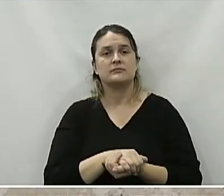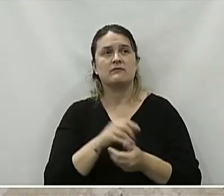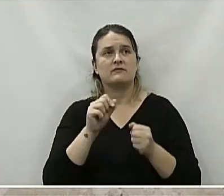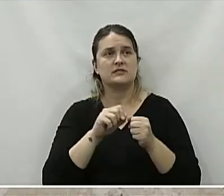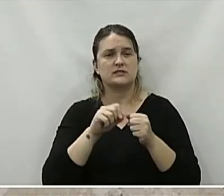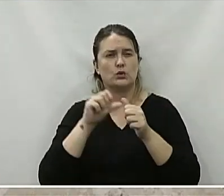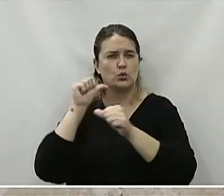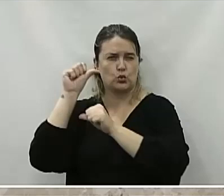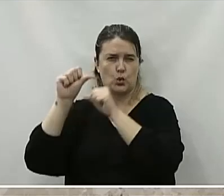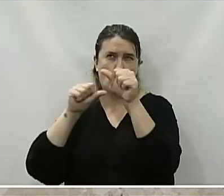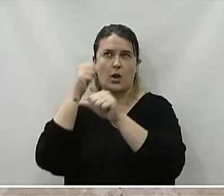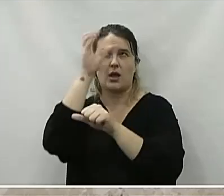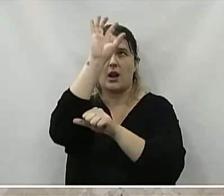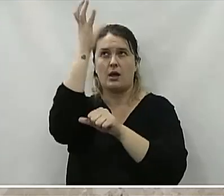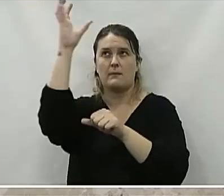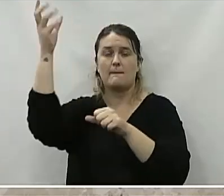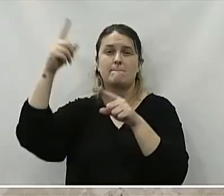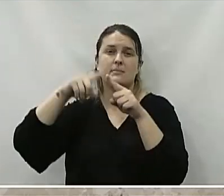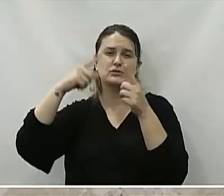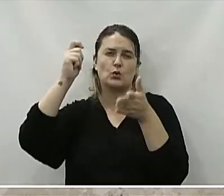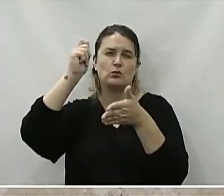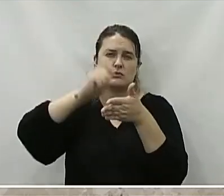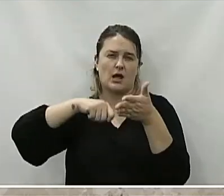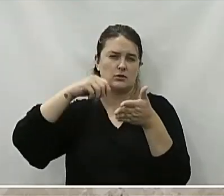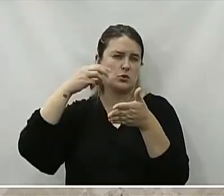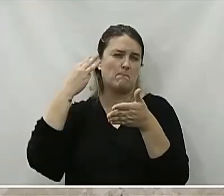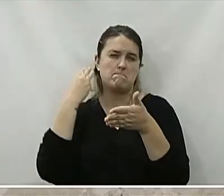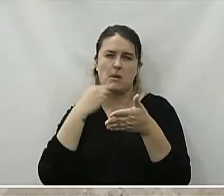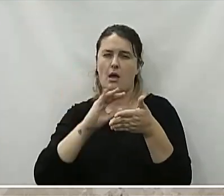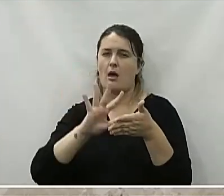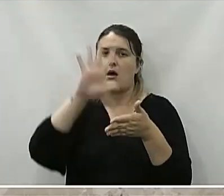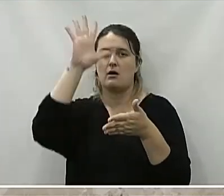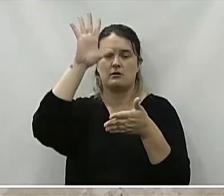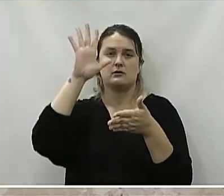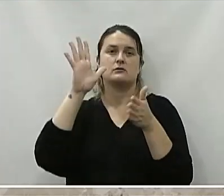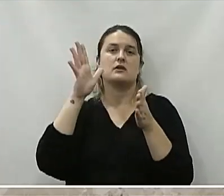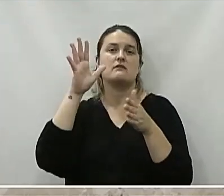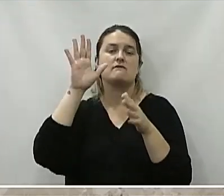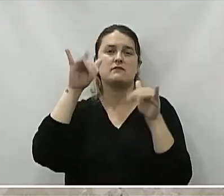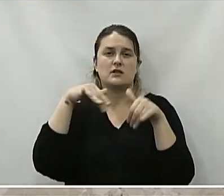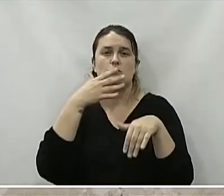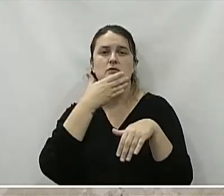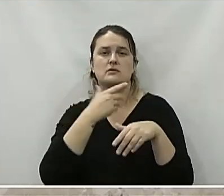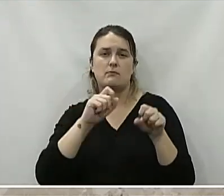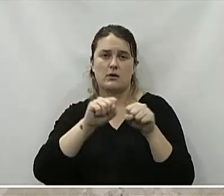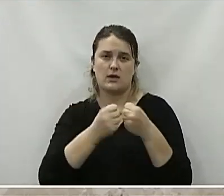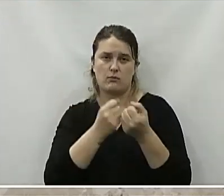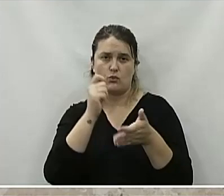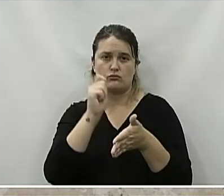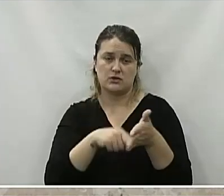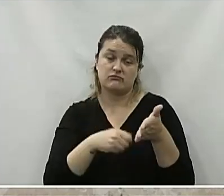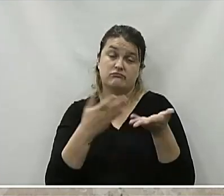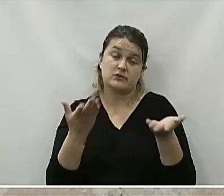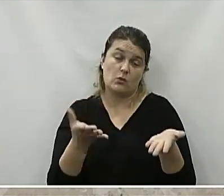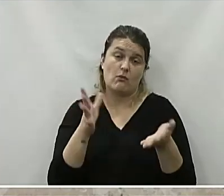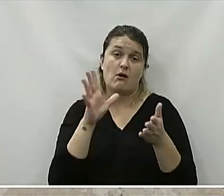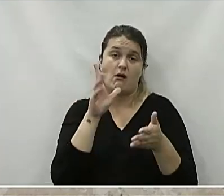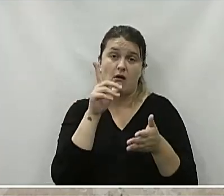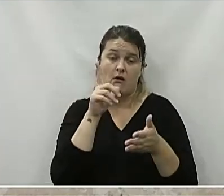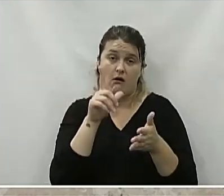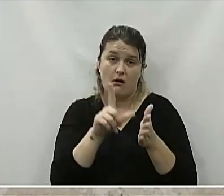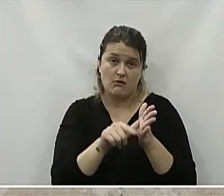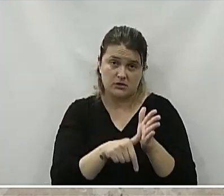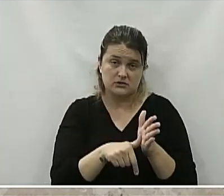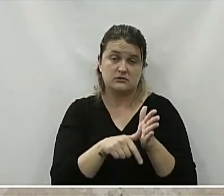a troca, mas, no entanto, tinha aquele contrato milionário, ao qual, no final de dezembro, foi rompido. No entanto, o prefeito Bashir Abbas